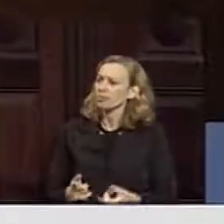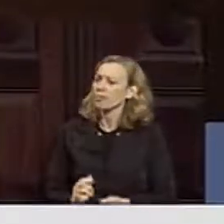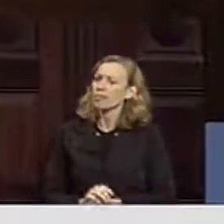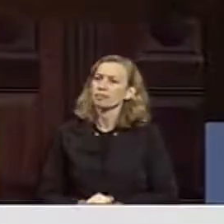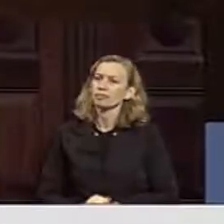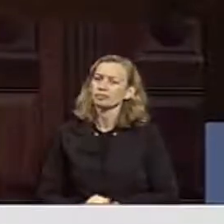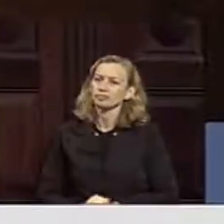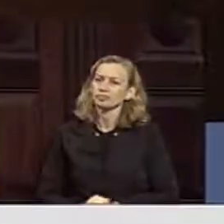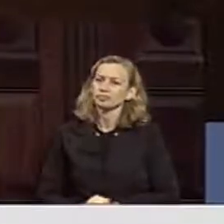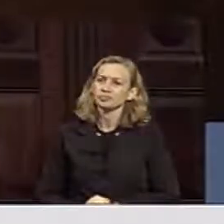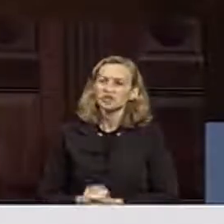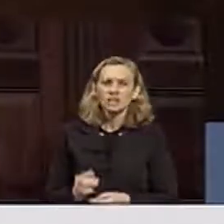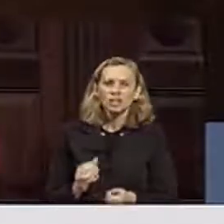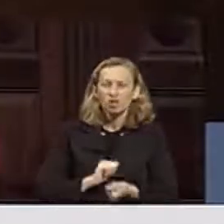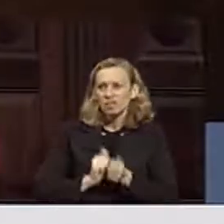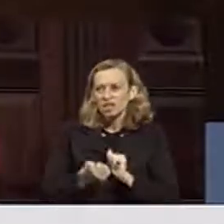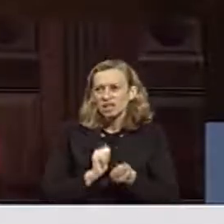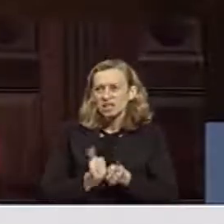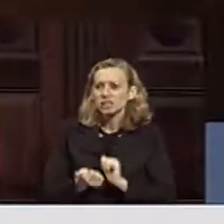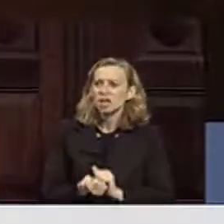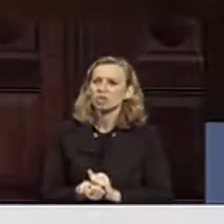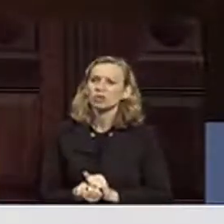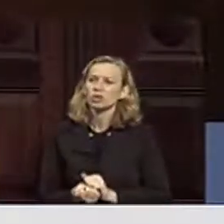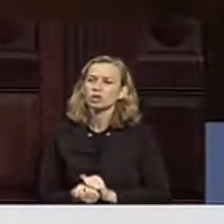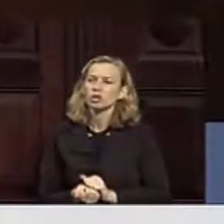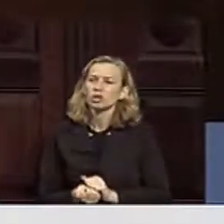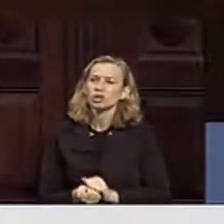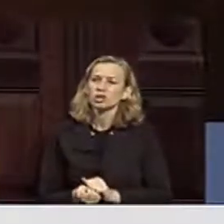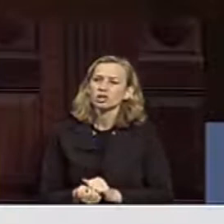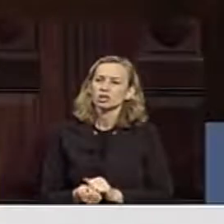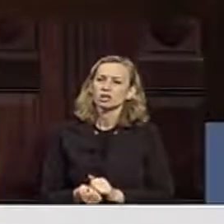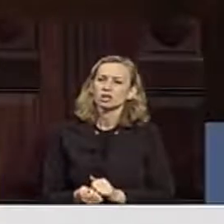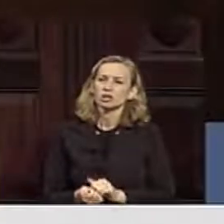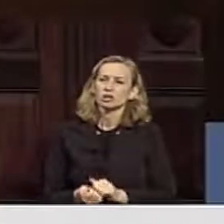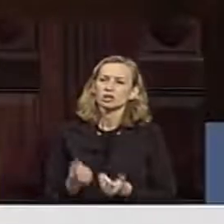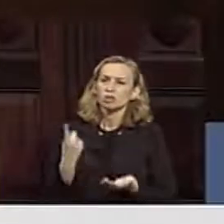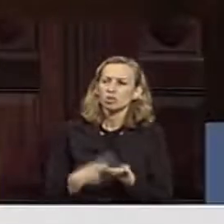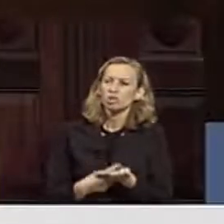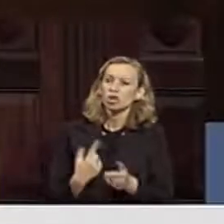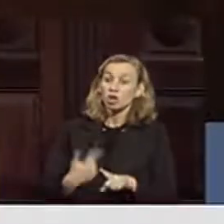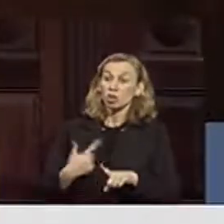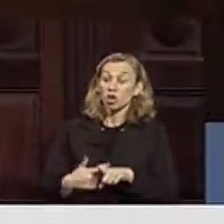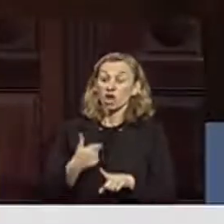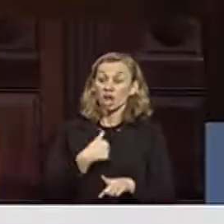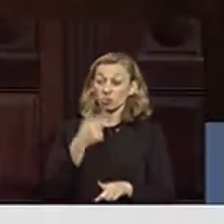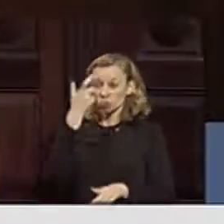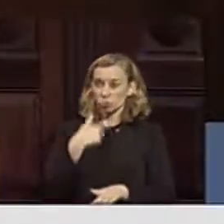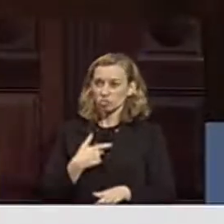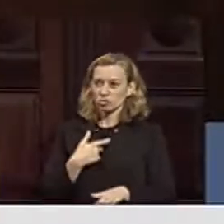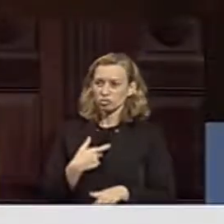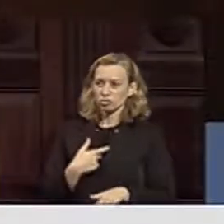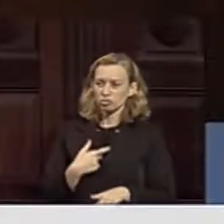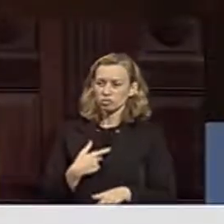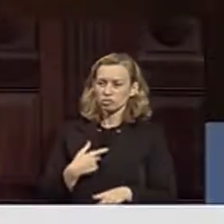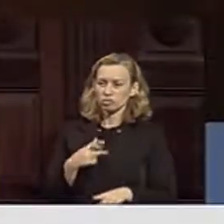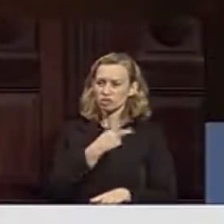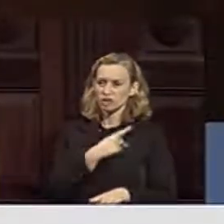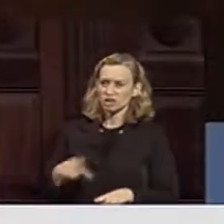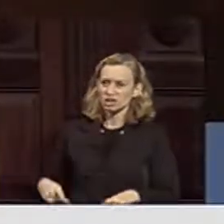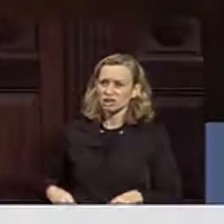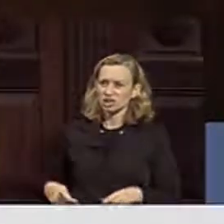que faça essa avaliação de que ele não tem compromisso, porque eu sou presidente da Frente Parlamentar em Defesa da Reforma Psiquiátrica aqui nessa